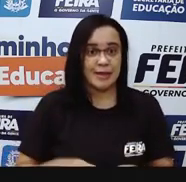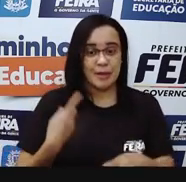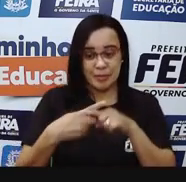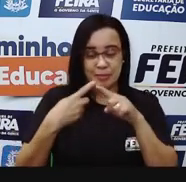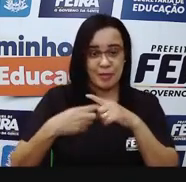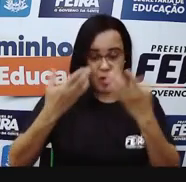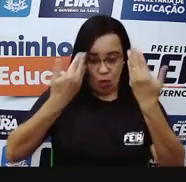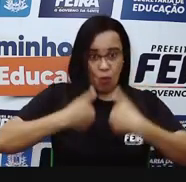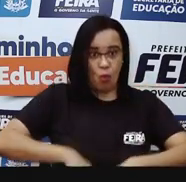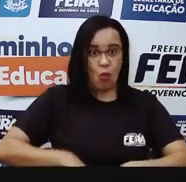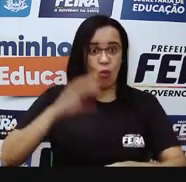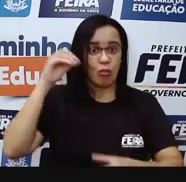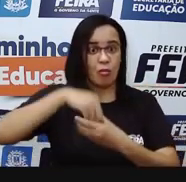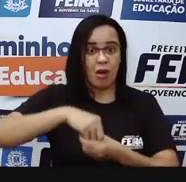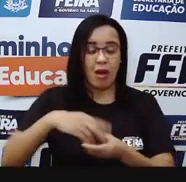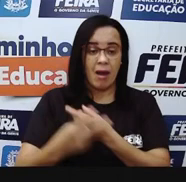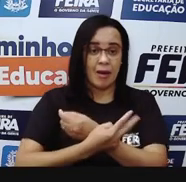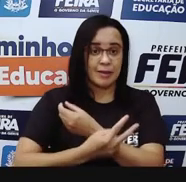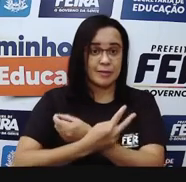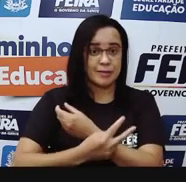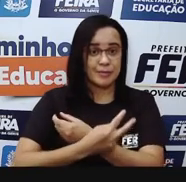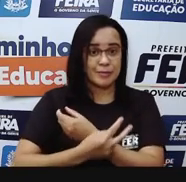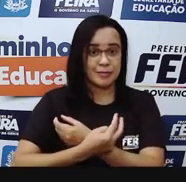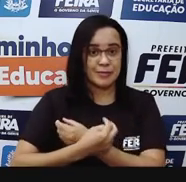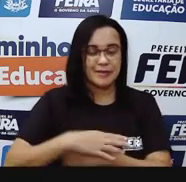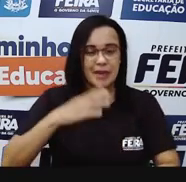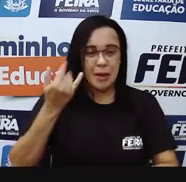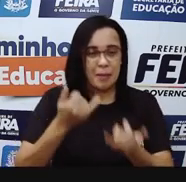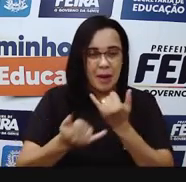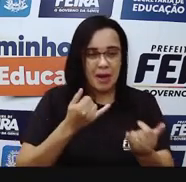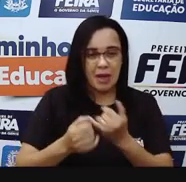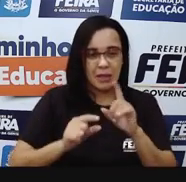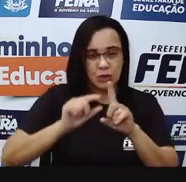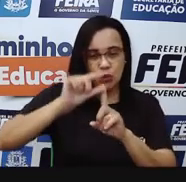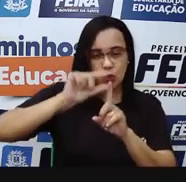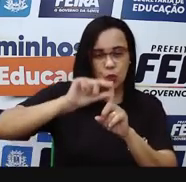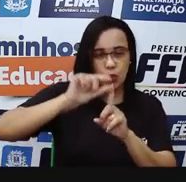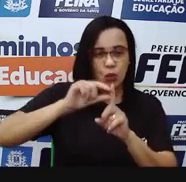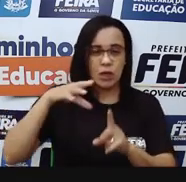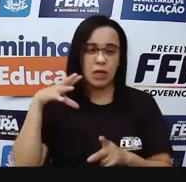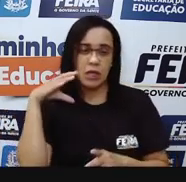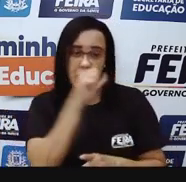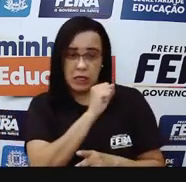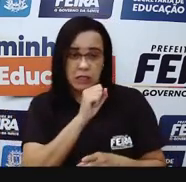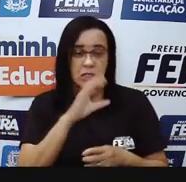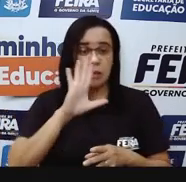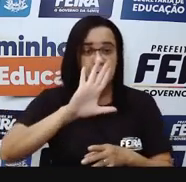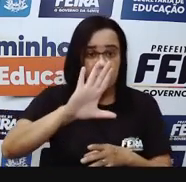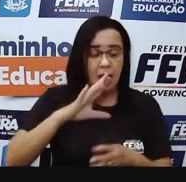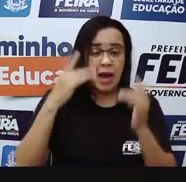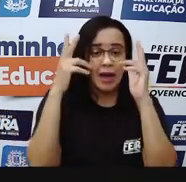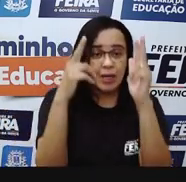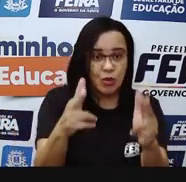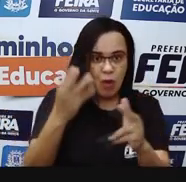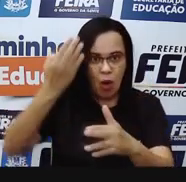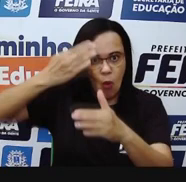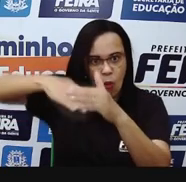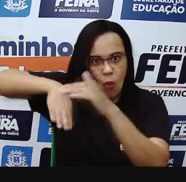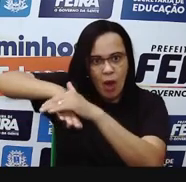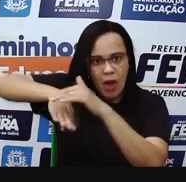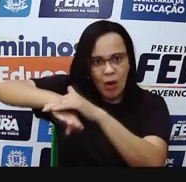corpo, serve também para que a gente armazine algumas substâncias,